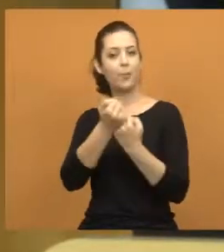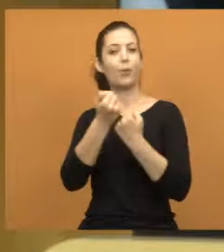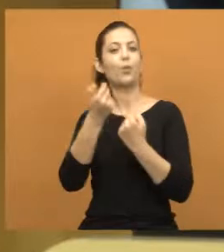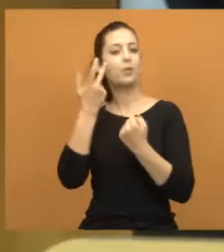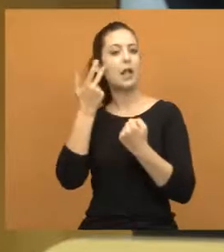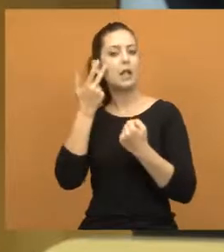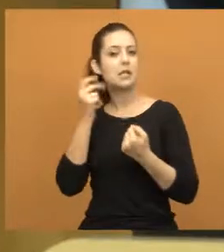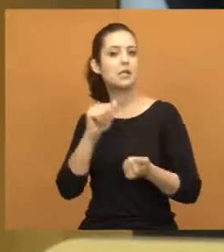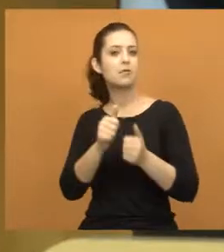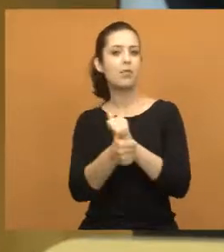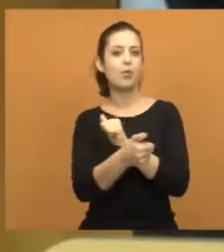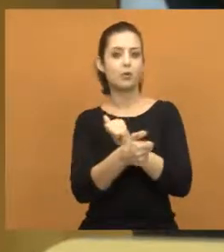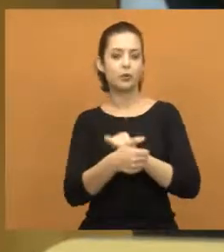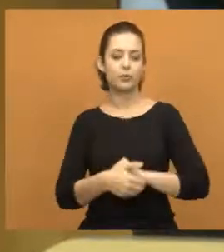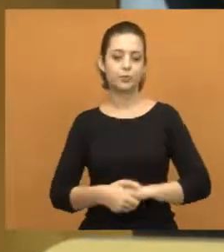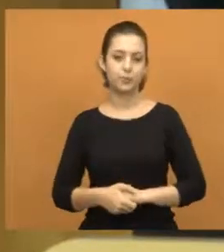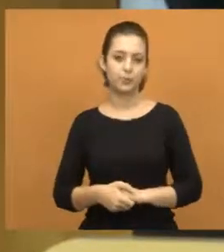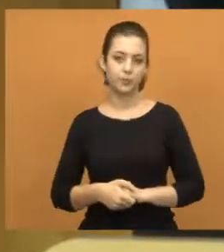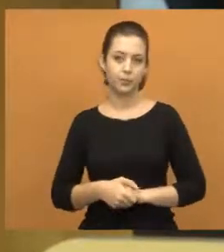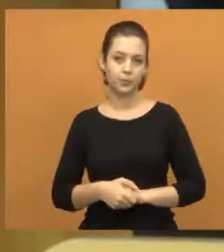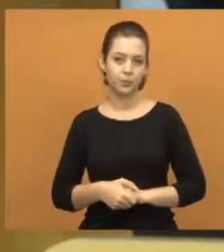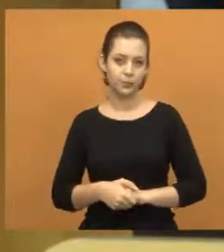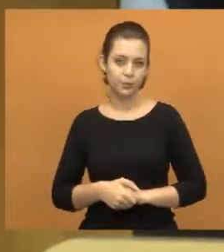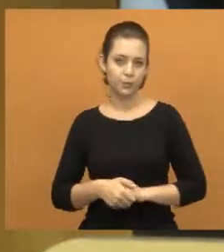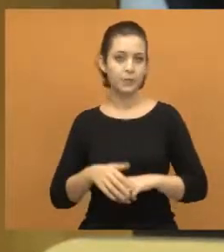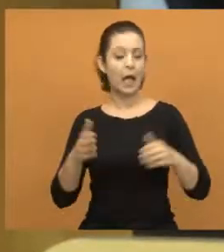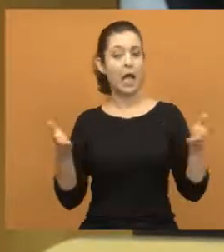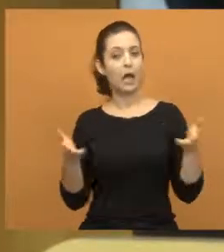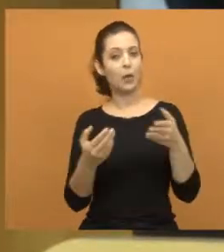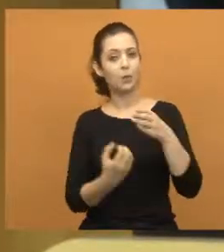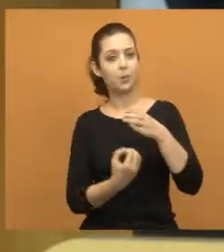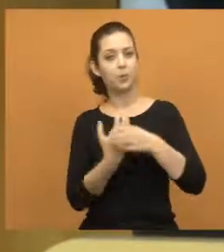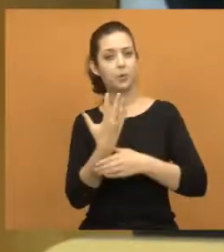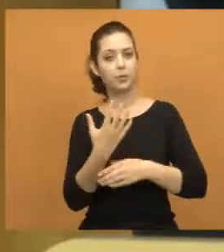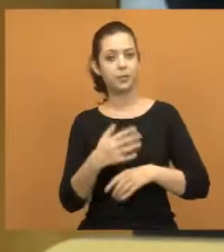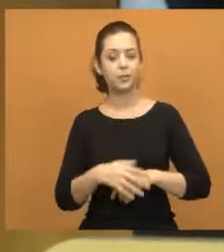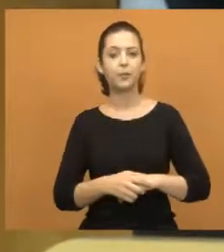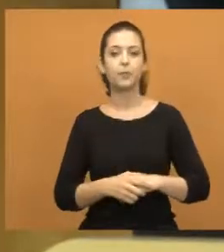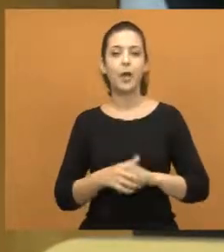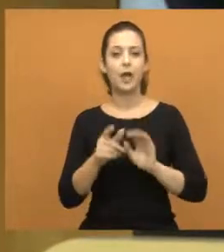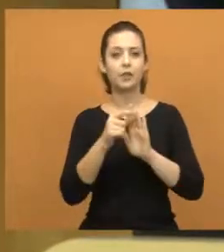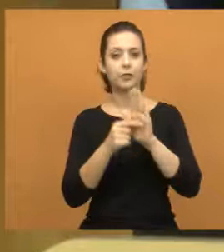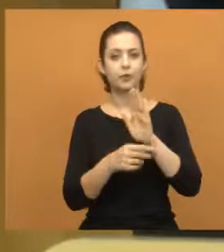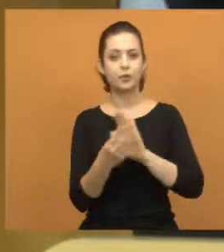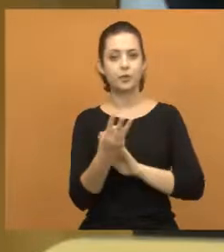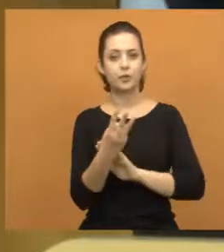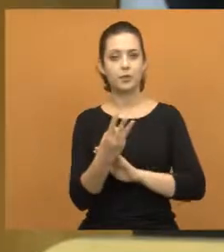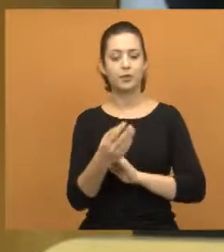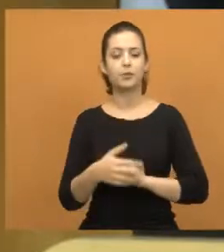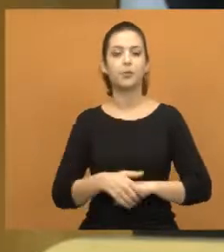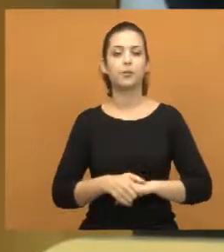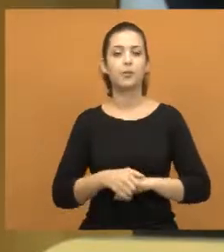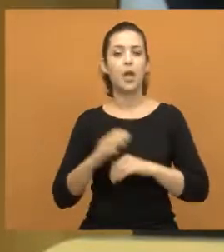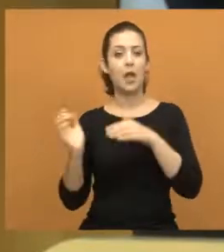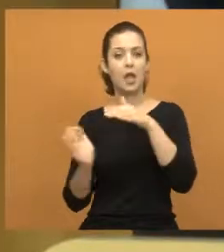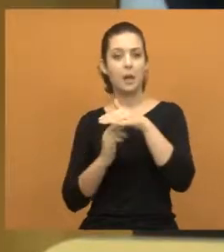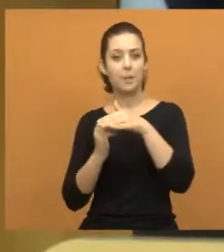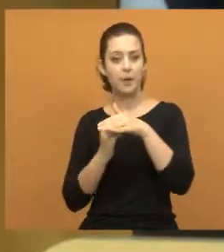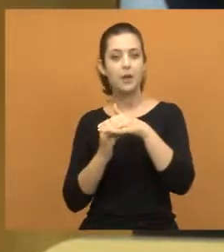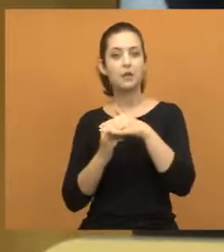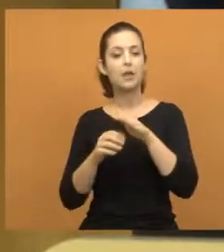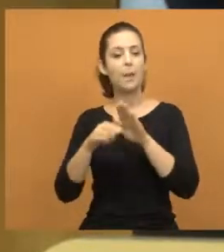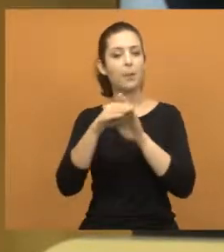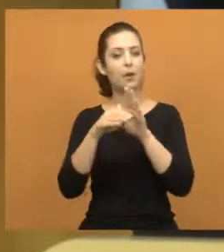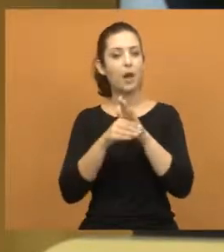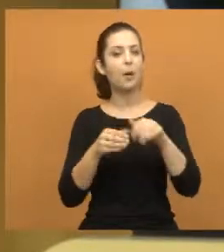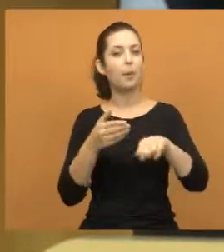do município de Jacareí. Que ora fica criado. Artigo 3º. As pessoas jurídicas participantes do